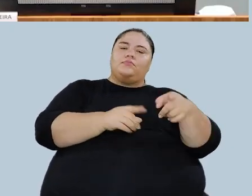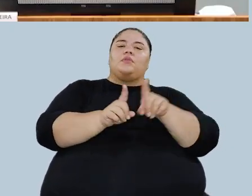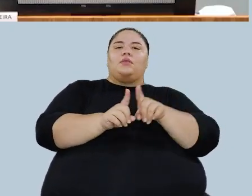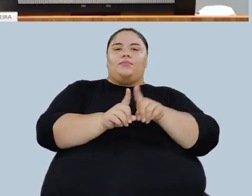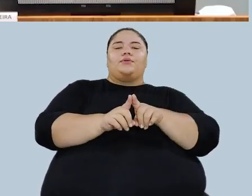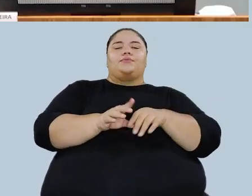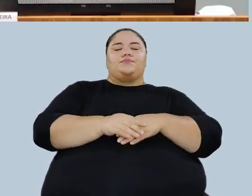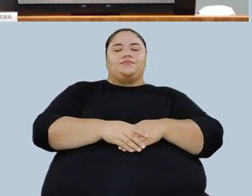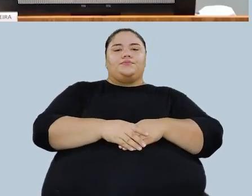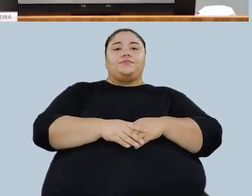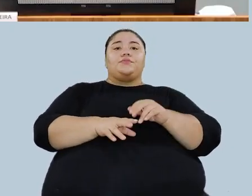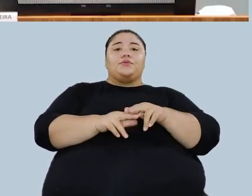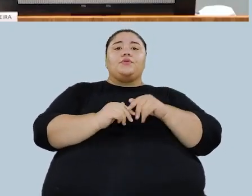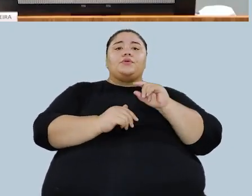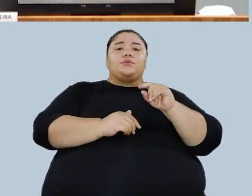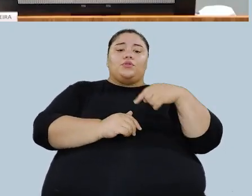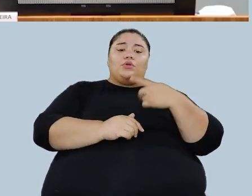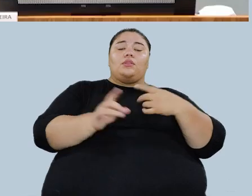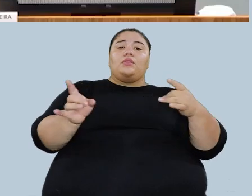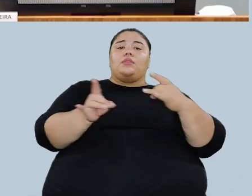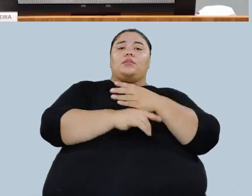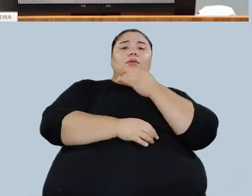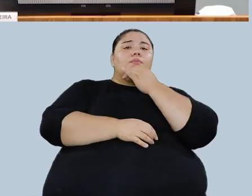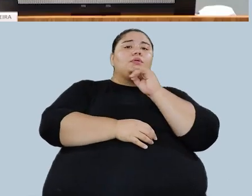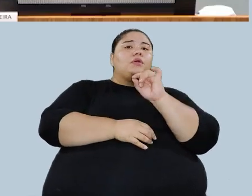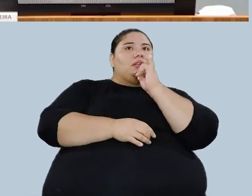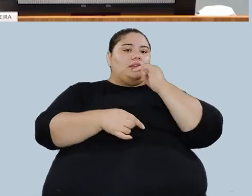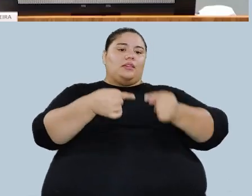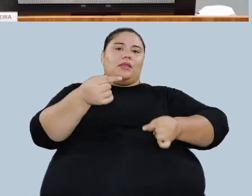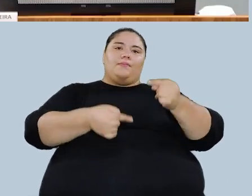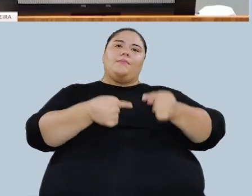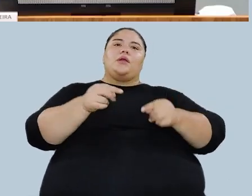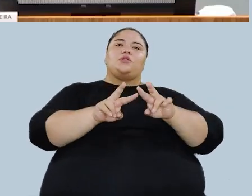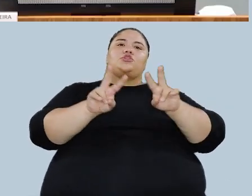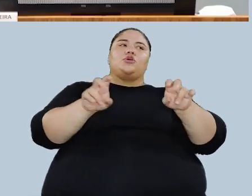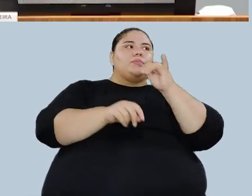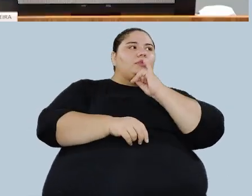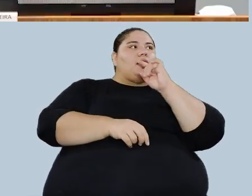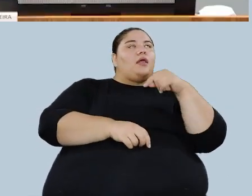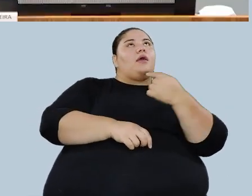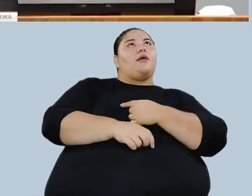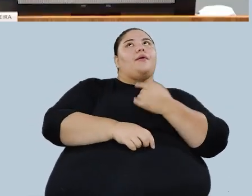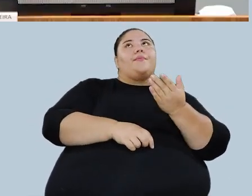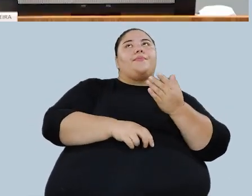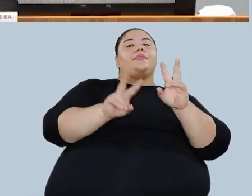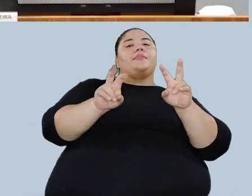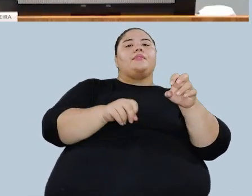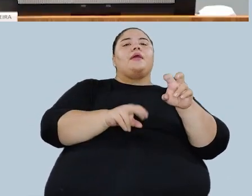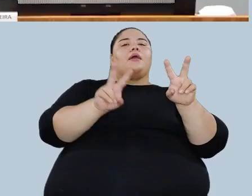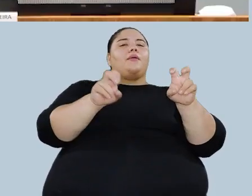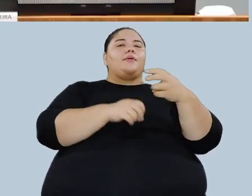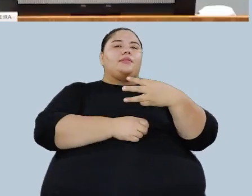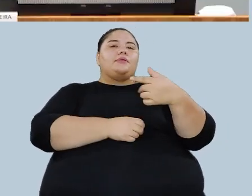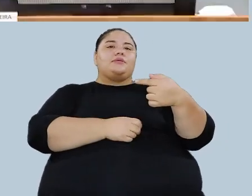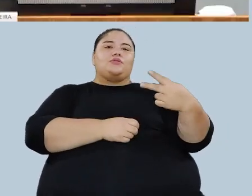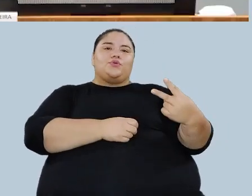elas mais adiante. Com isso, nós acabamos, por exemplo, com esses debates. Vamos tomar aqui o tema